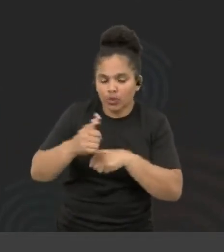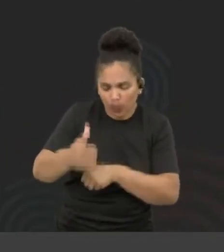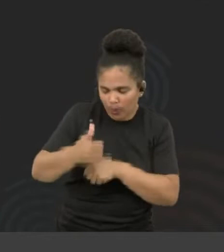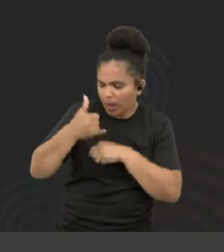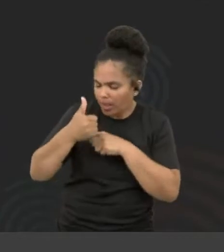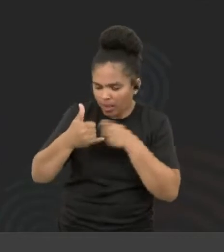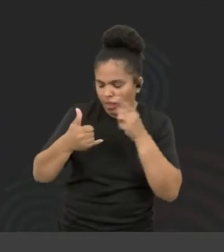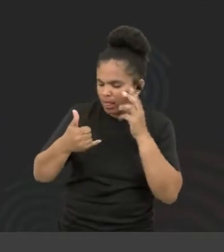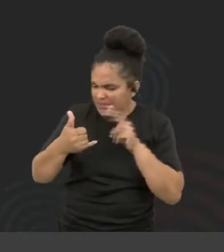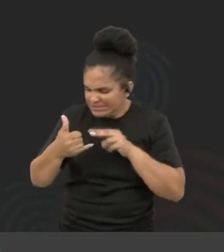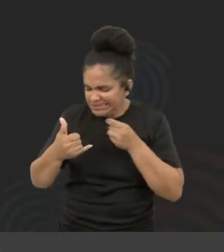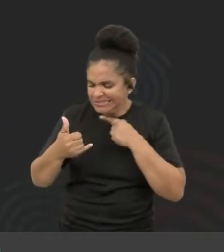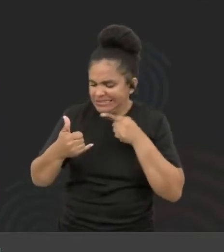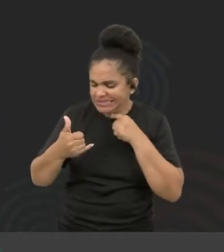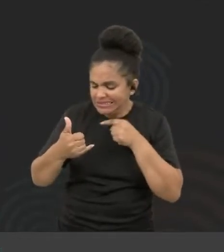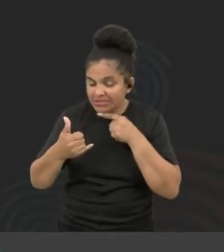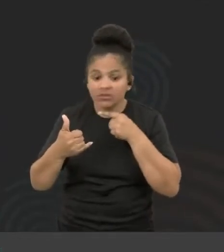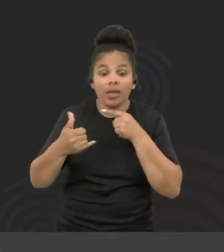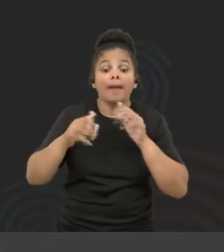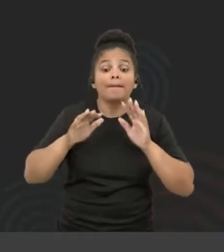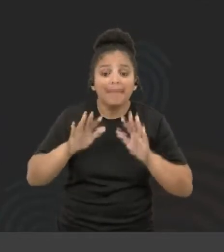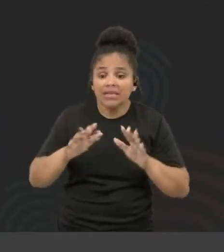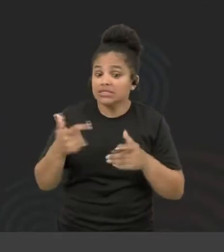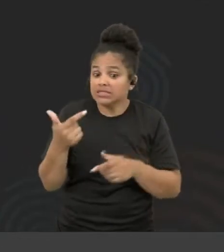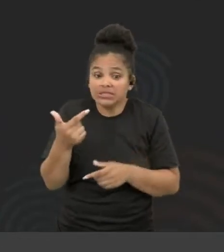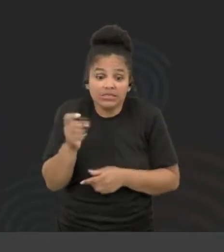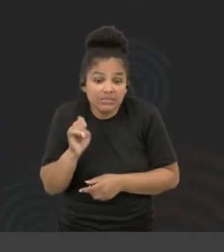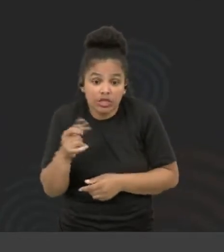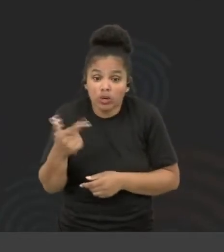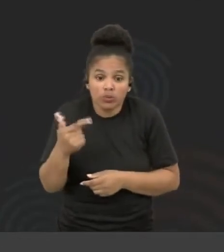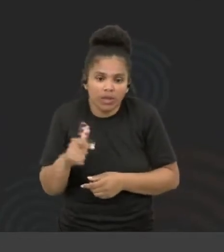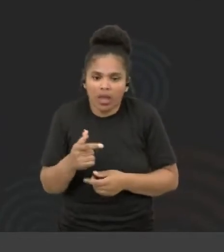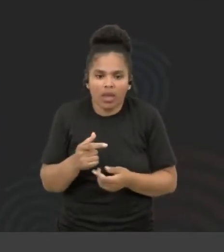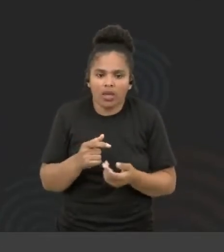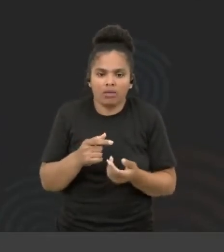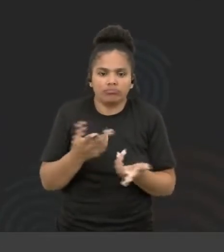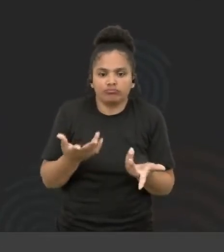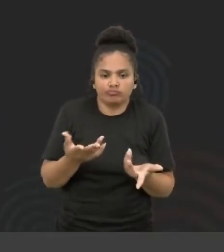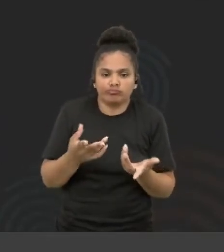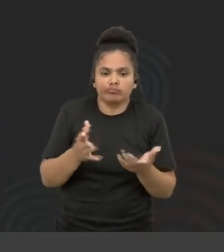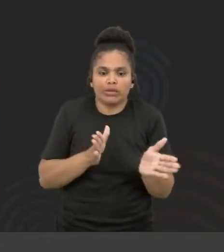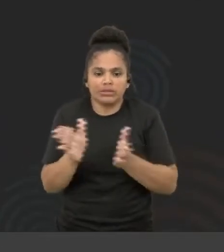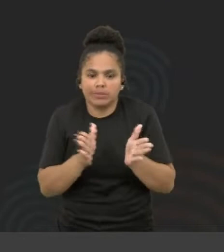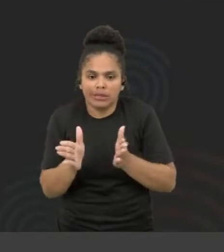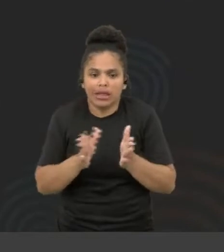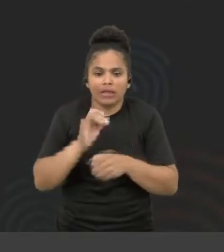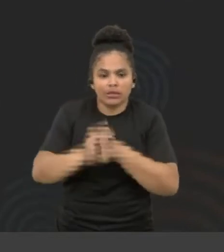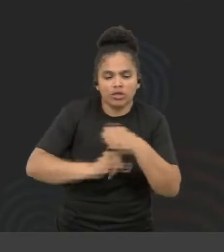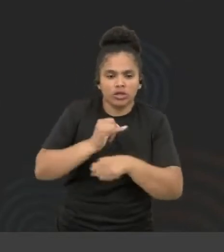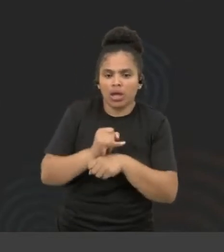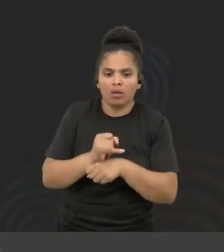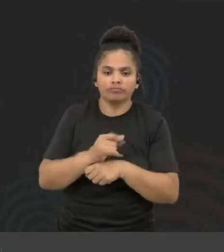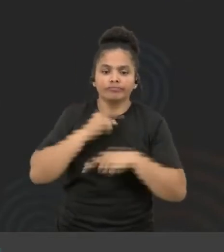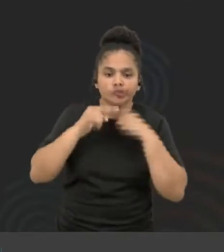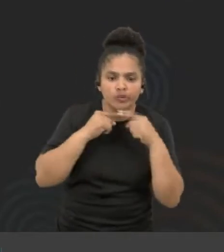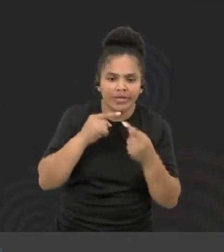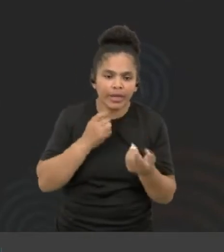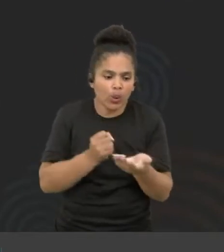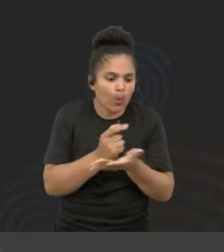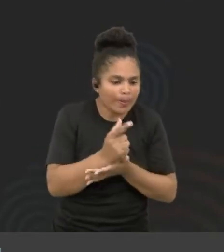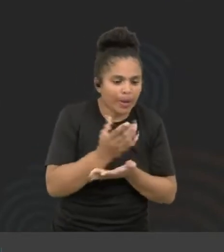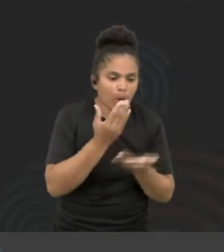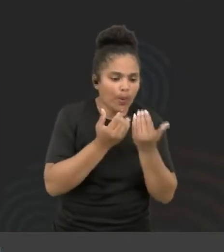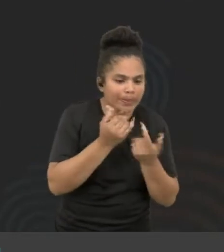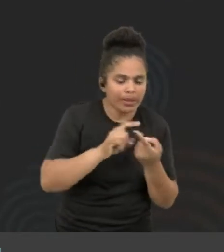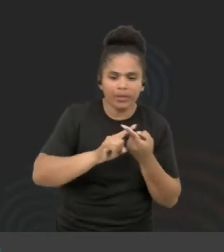tem acessibilidade, muitas vezes você está impedido de comprar comida, você está impedido de chamar um carro, você está impedido